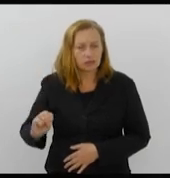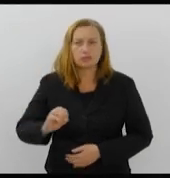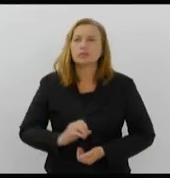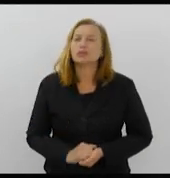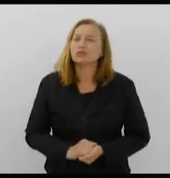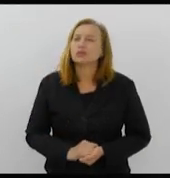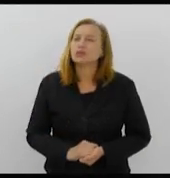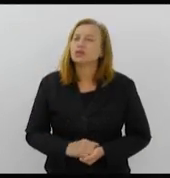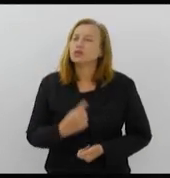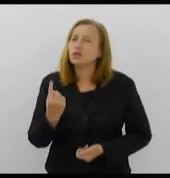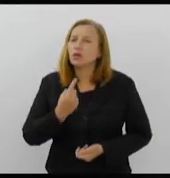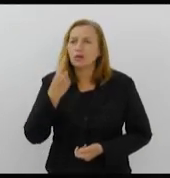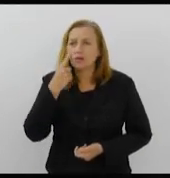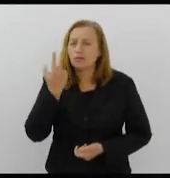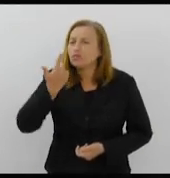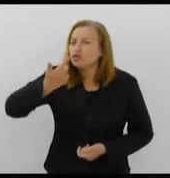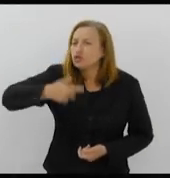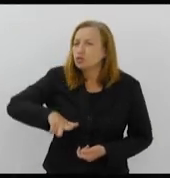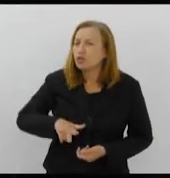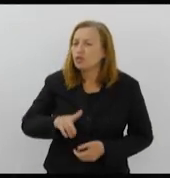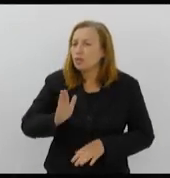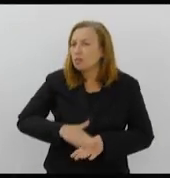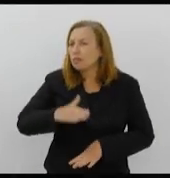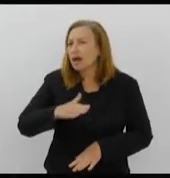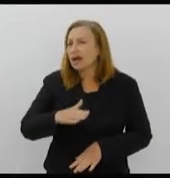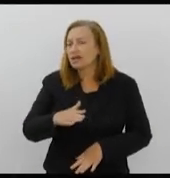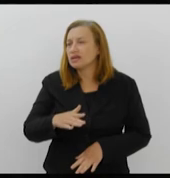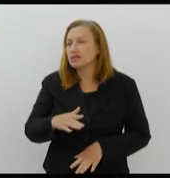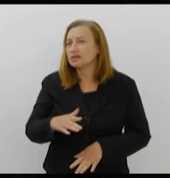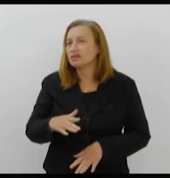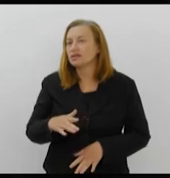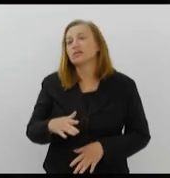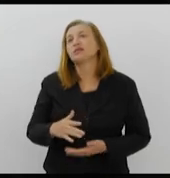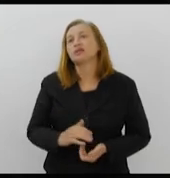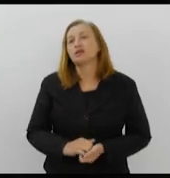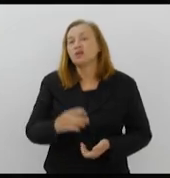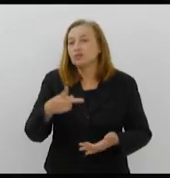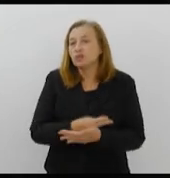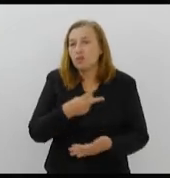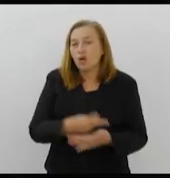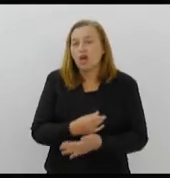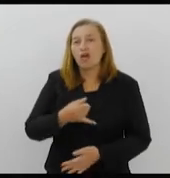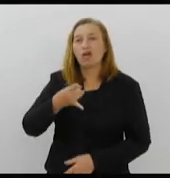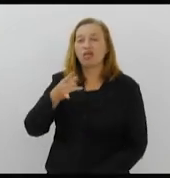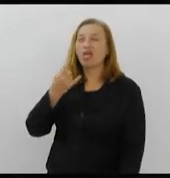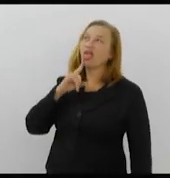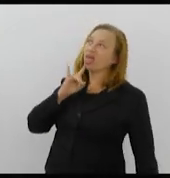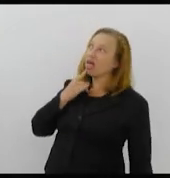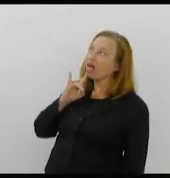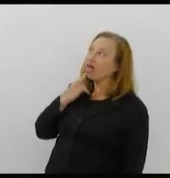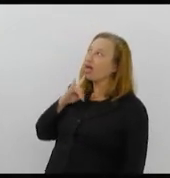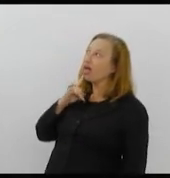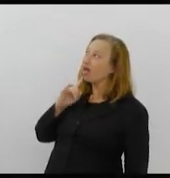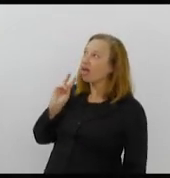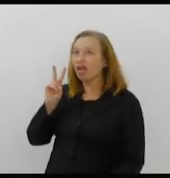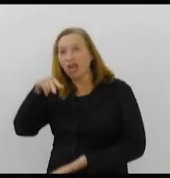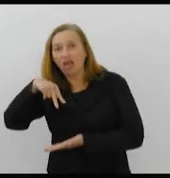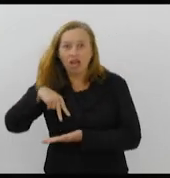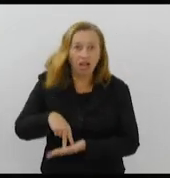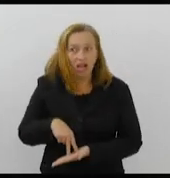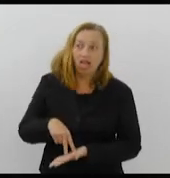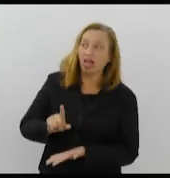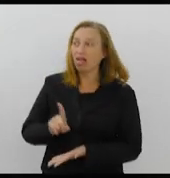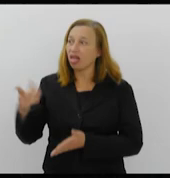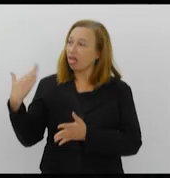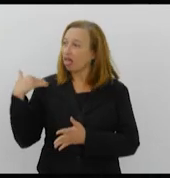a gente assistiu mais um escárnio desse cachaceiro em cima de um palco, ao lado daquele que